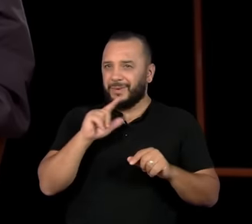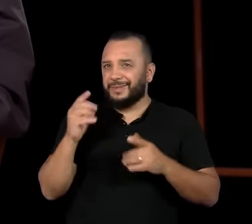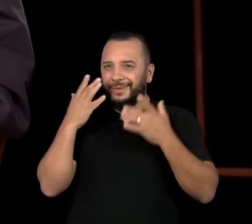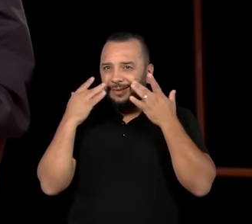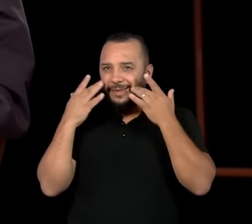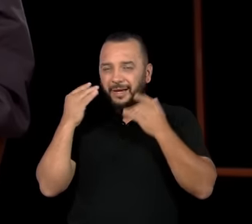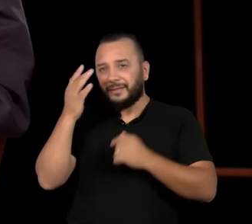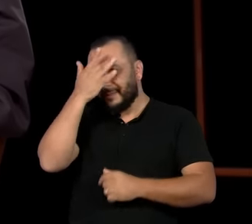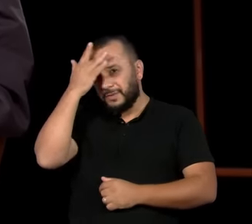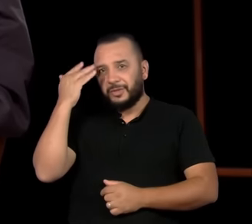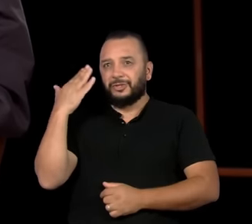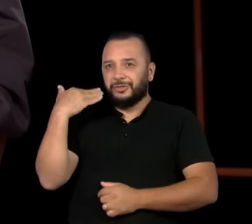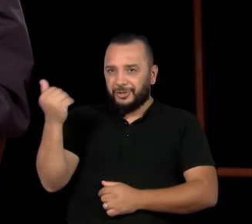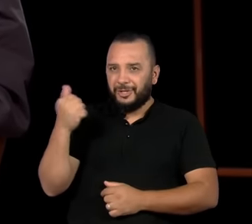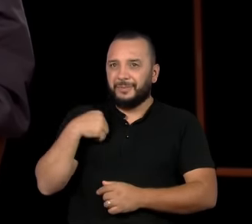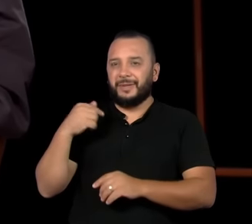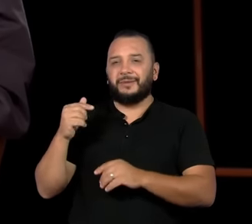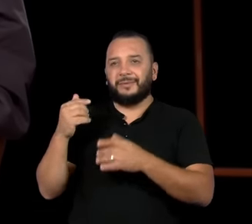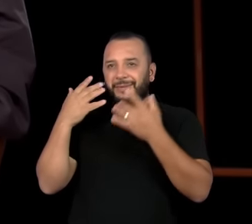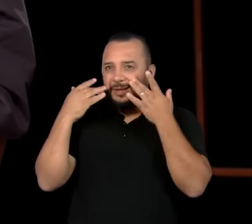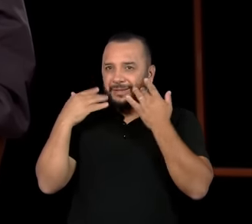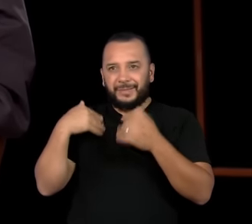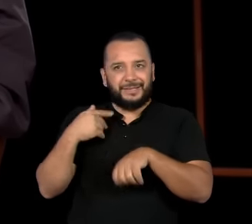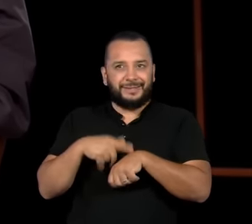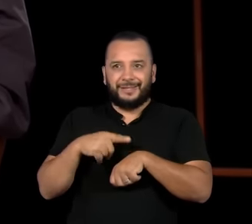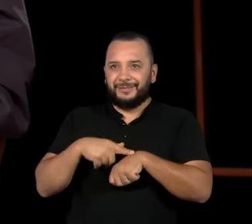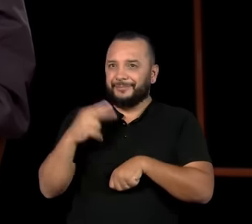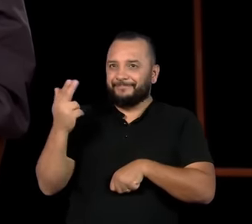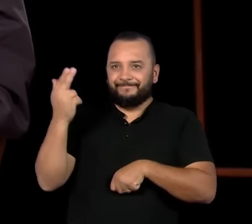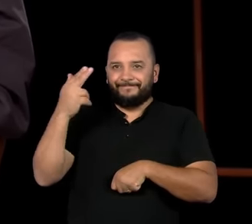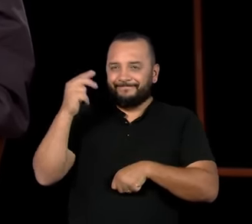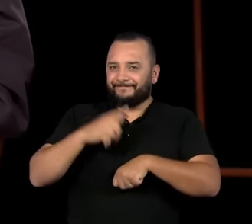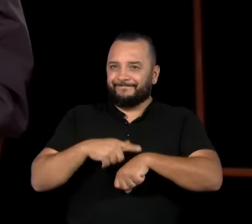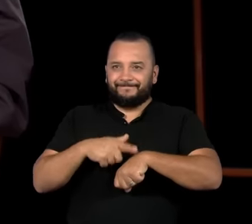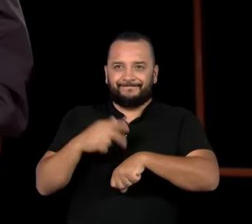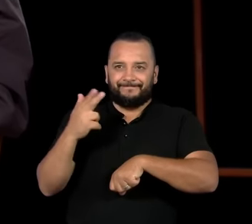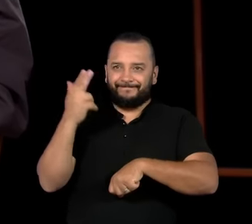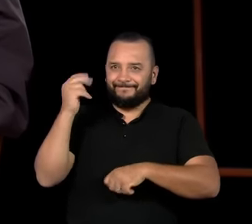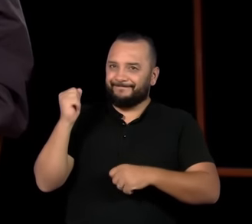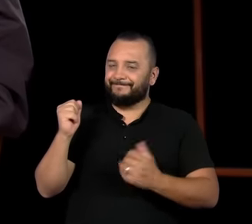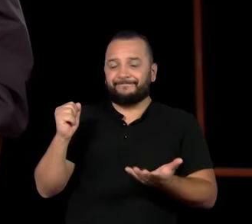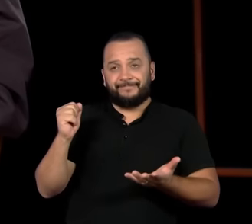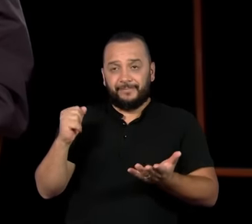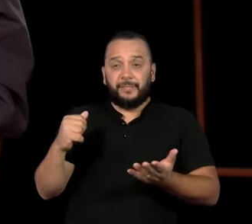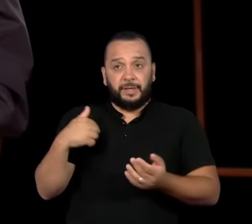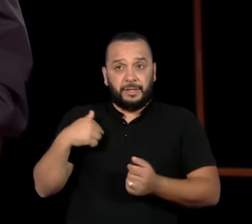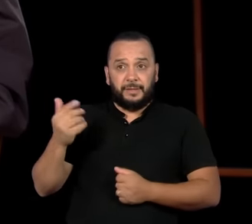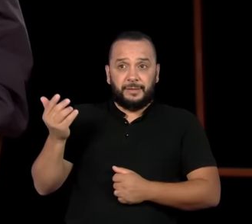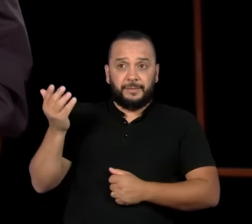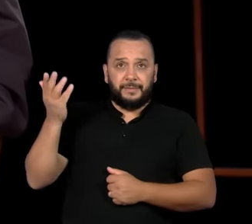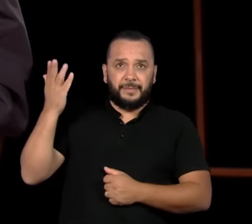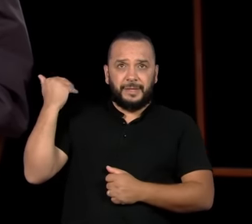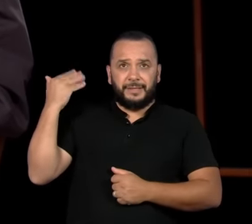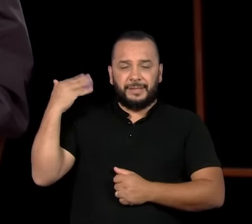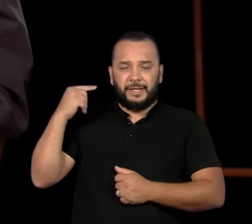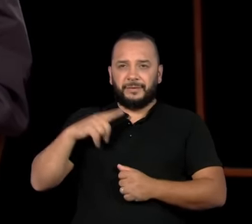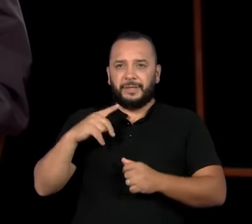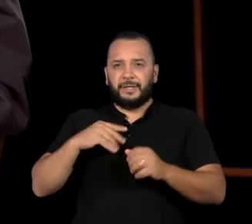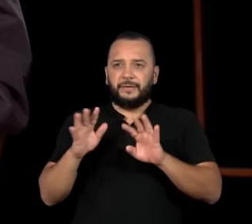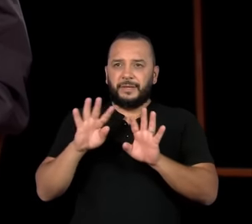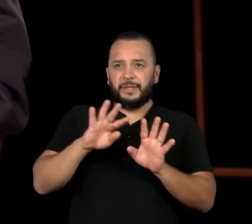Eu era chamado e não podia, não tinha como. E, por exemplo, na época em que foi feito aqui um